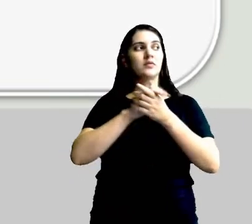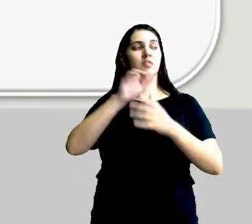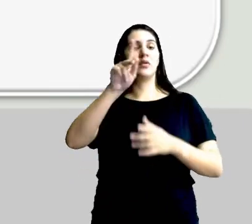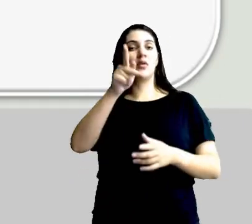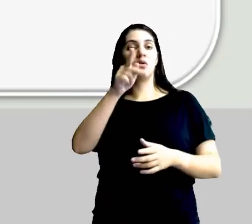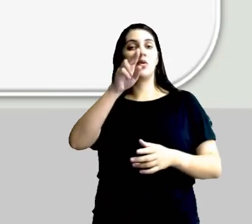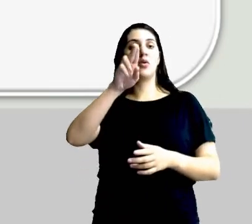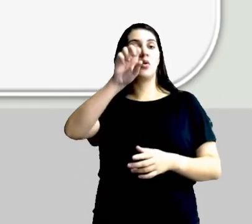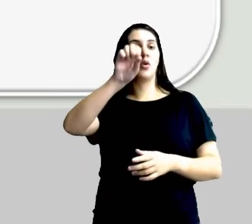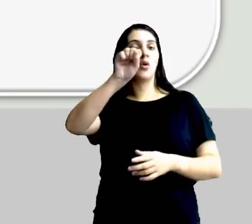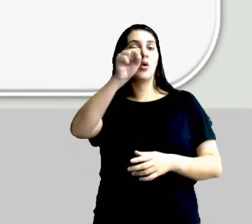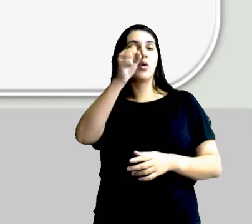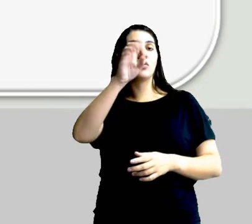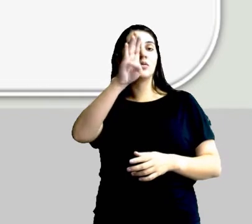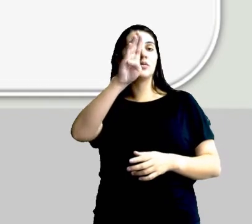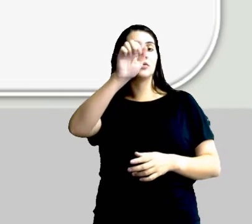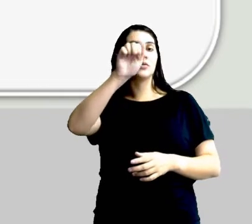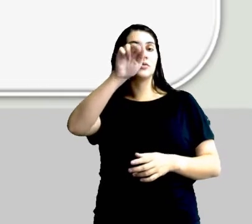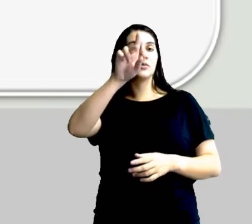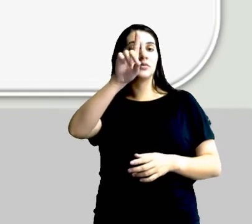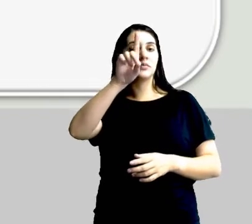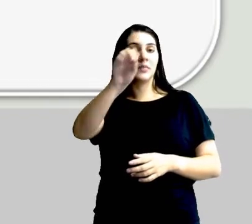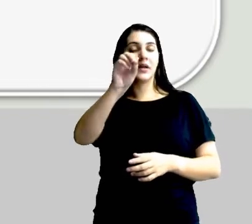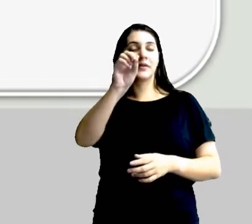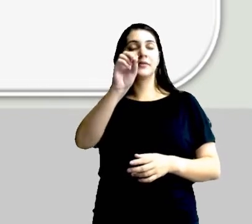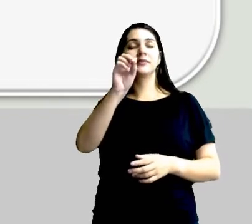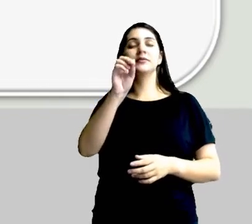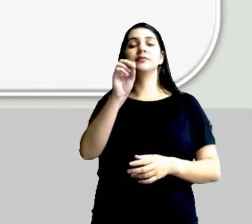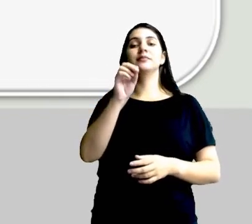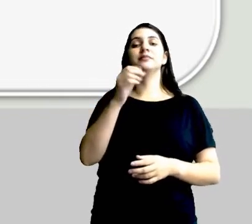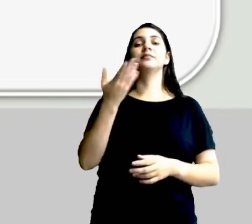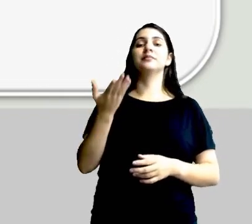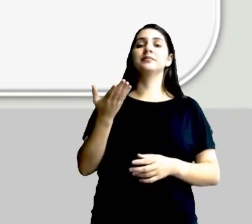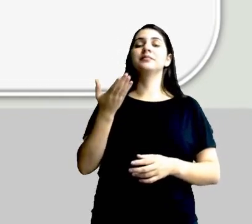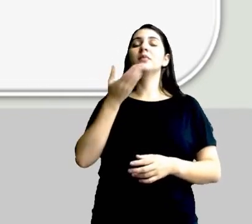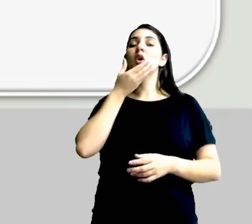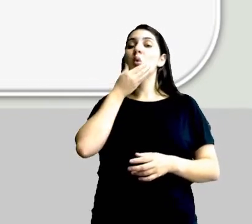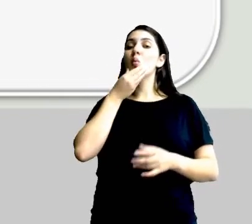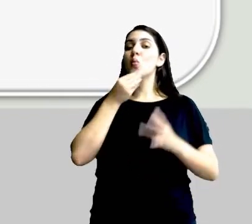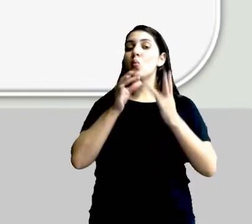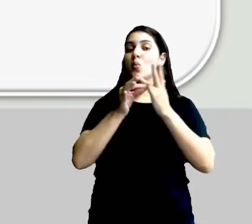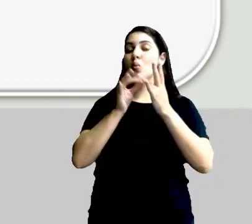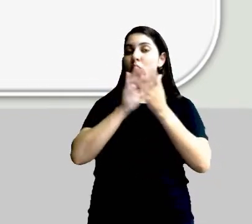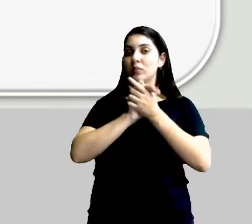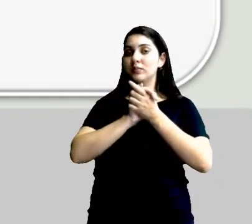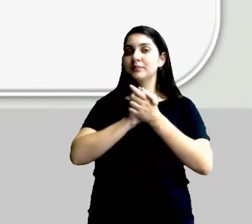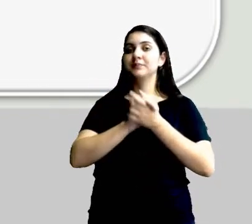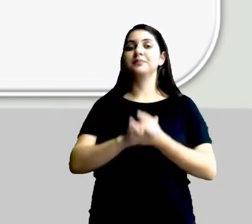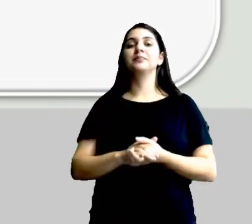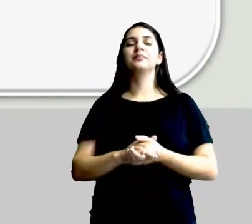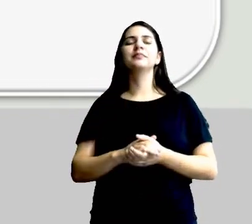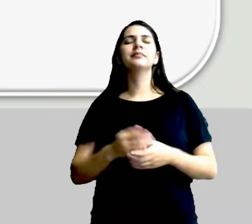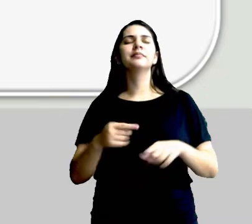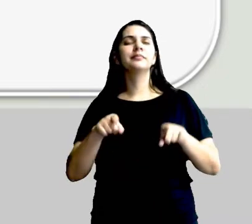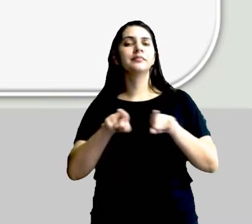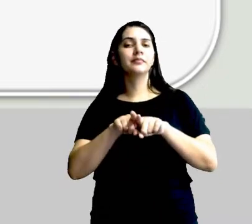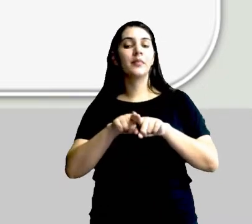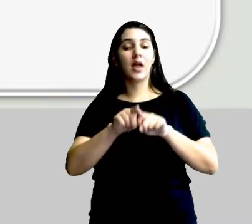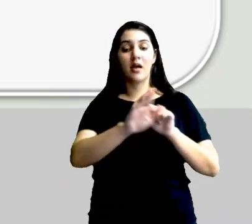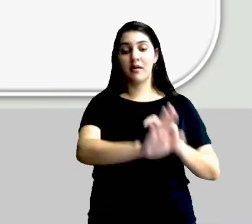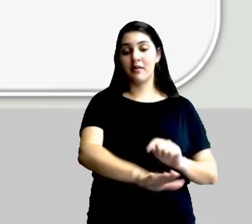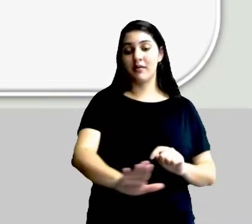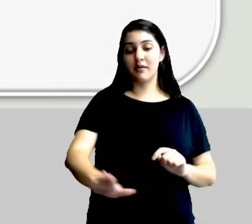husband. Esposo, letrinha O aí no final, a gente chama de husband. Com relação